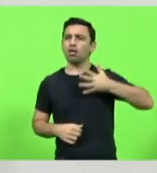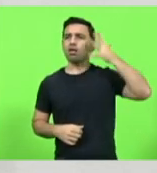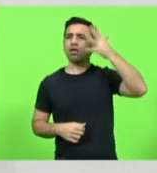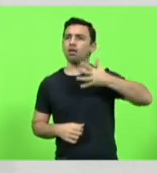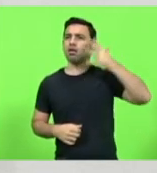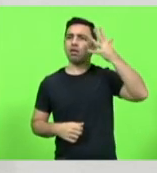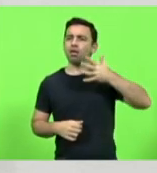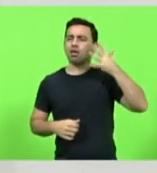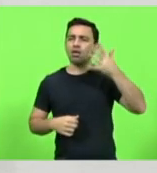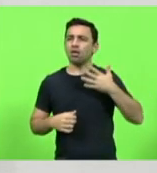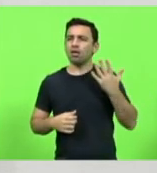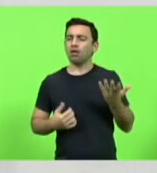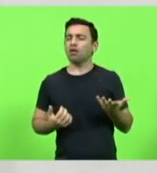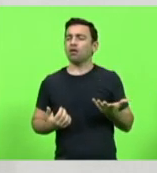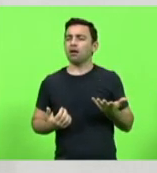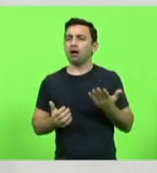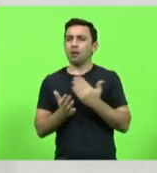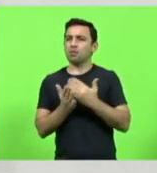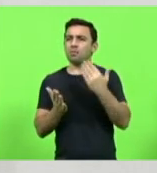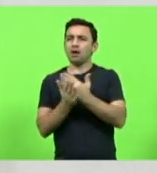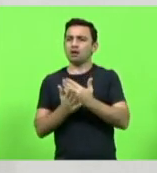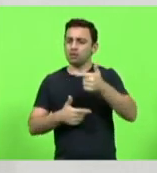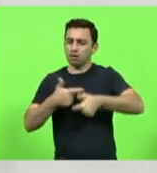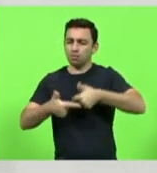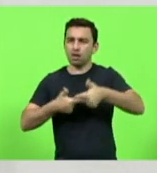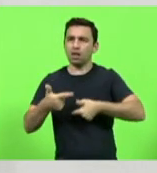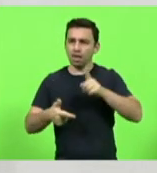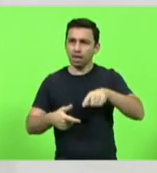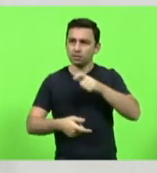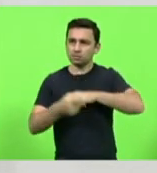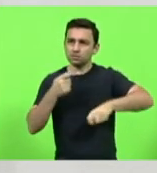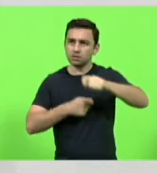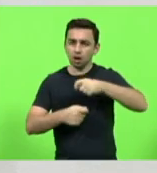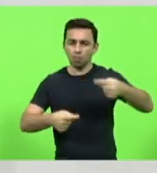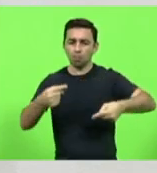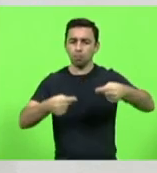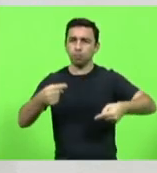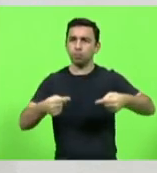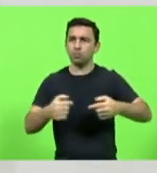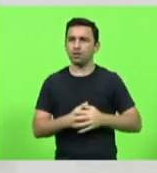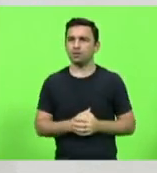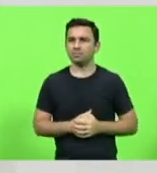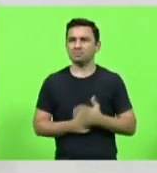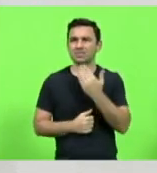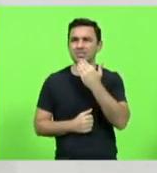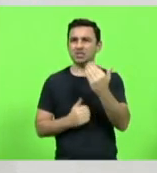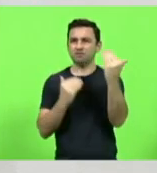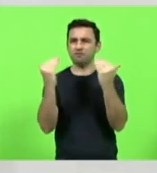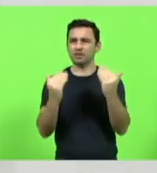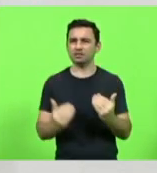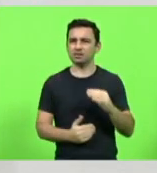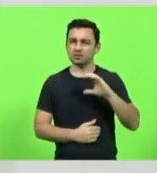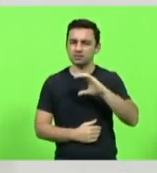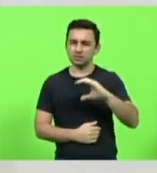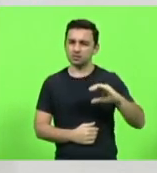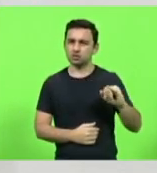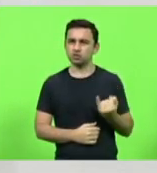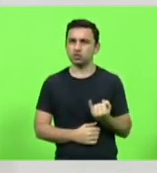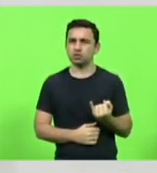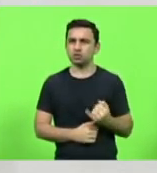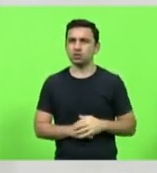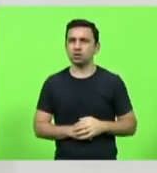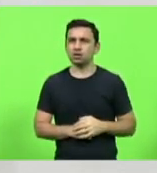gasta a tua energia para administrar aquele conflito, pô, pedir de vista na CCJ. É um